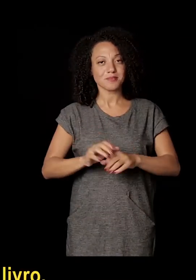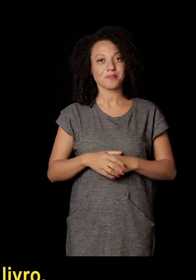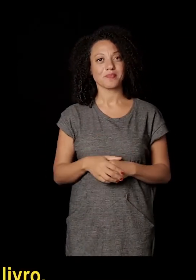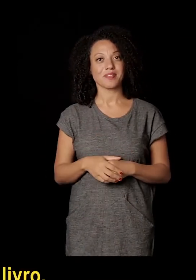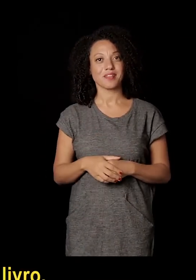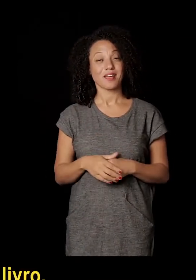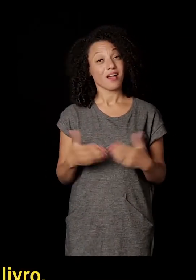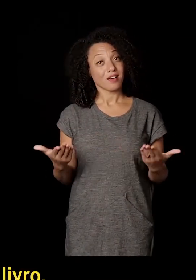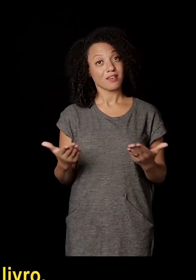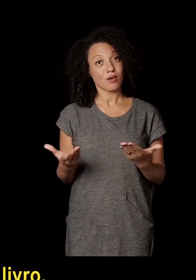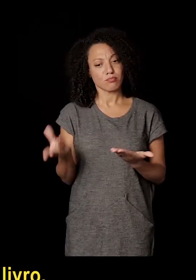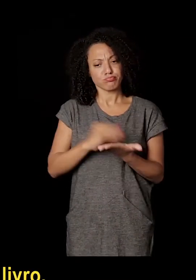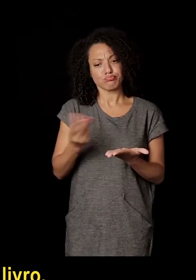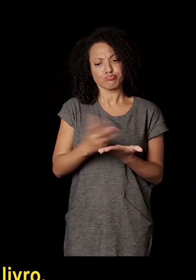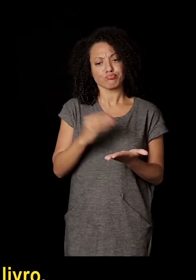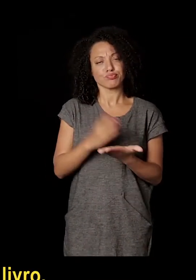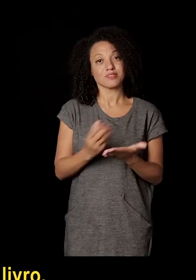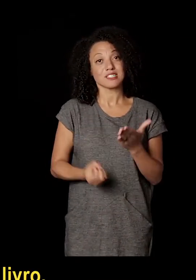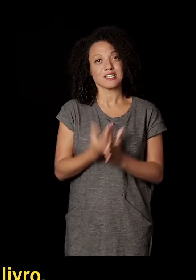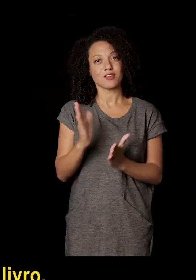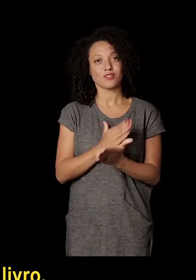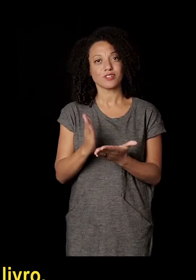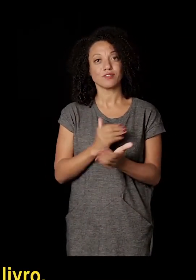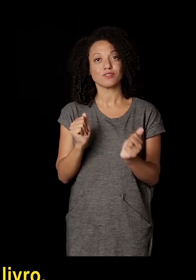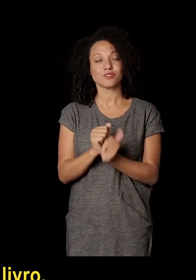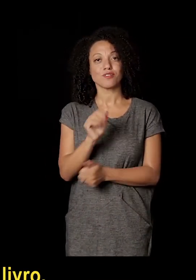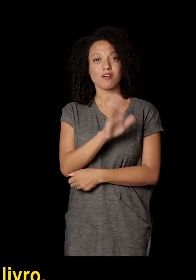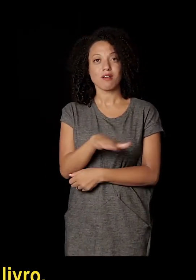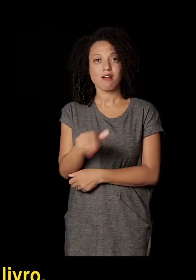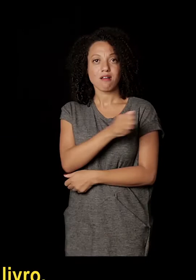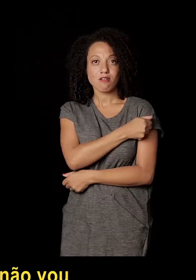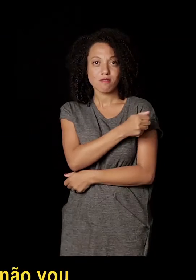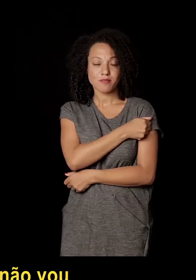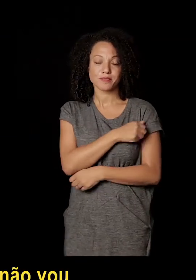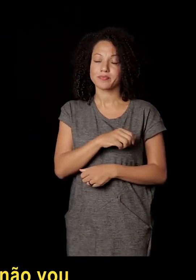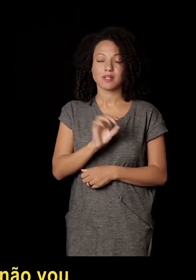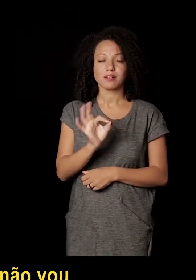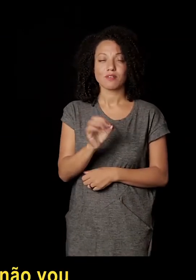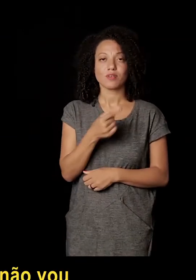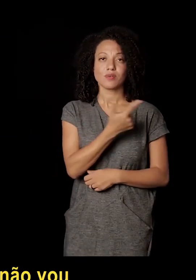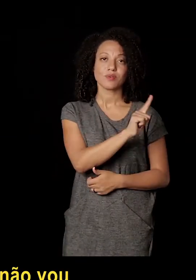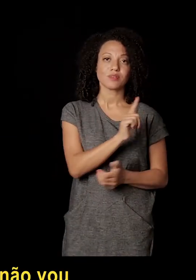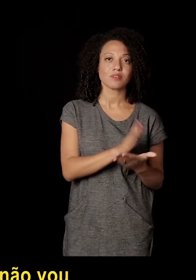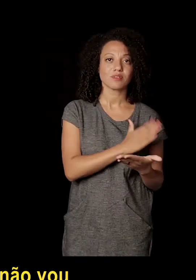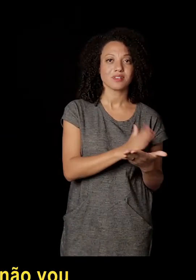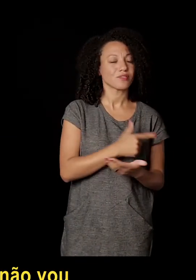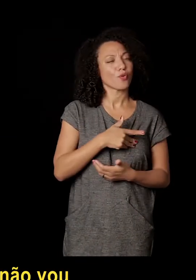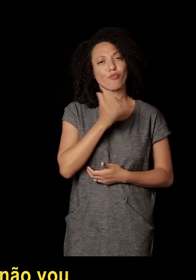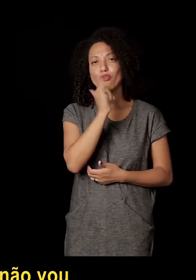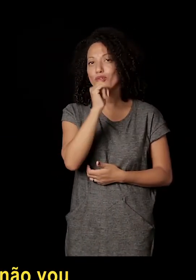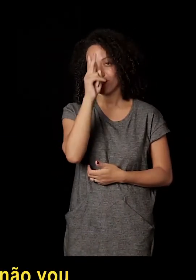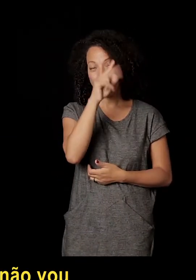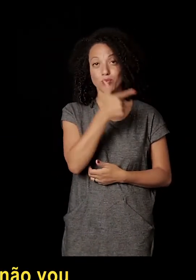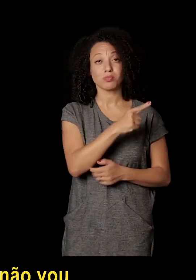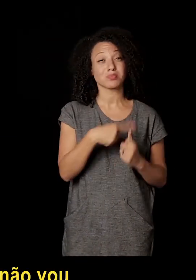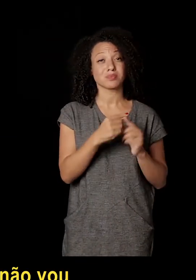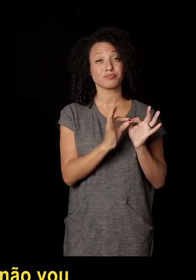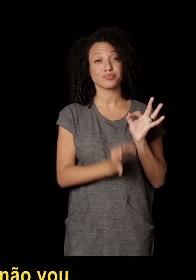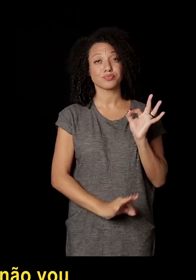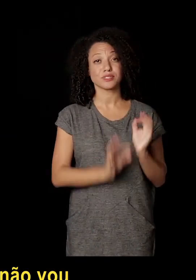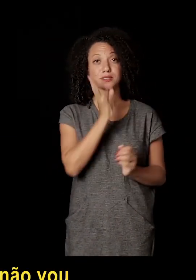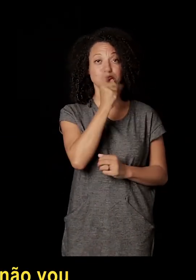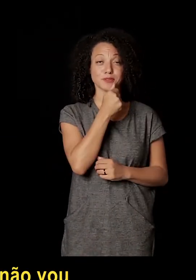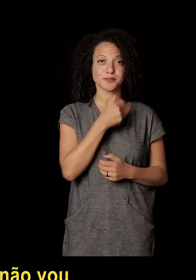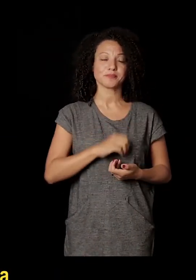Então, isso está virando um livro junto com os meus alunos. Ah, não, esse é outro livro. Eu não vou contar do outro, porque vai demorar